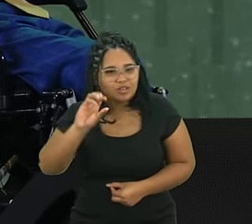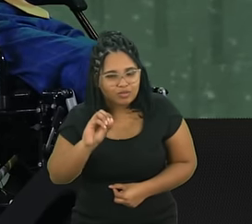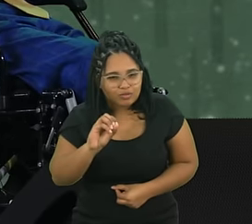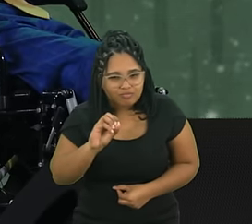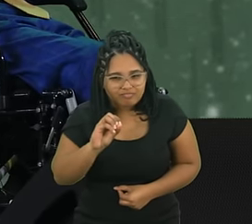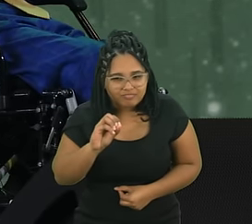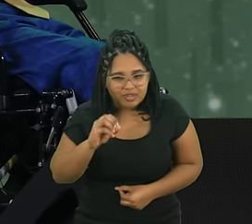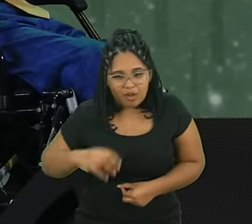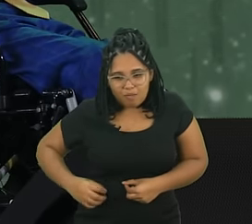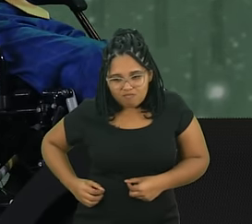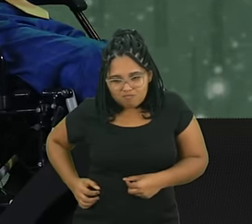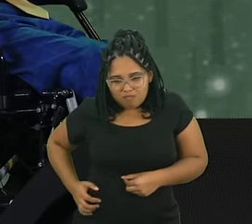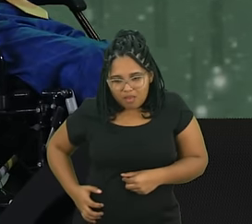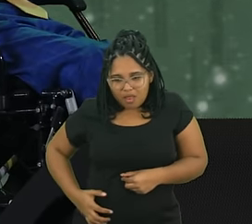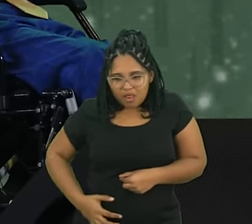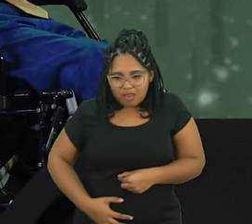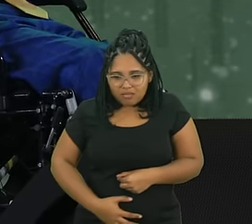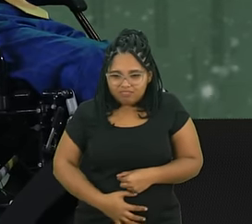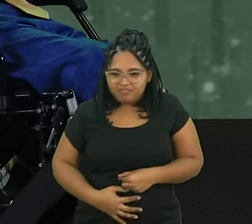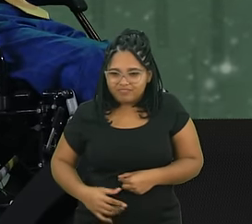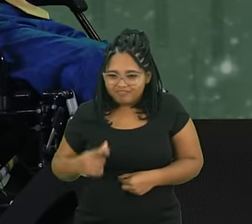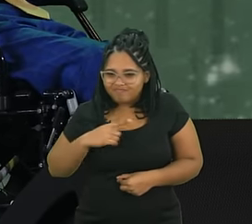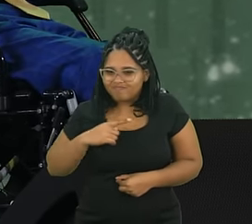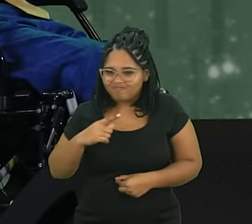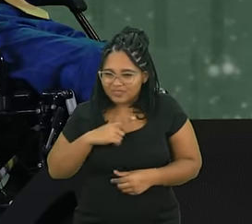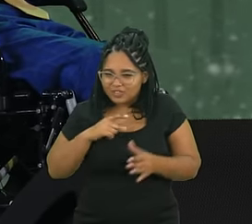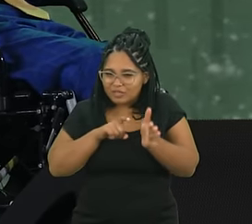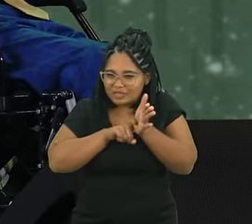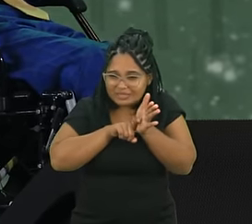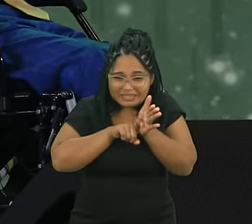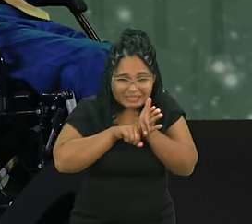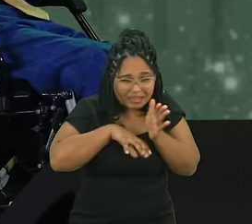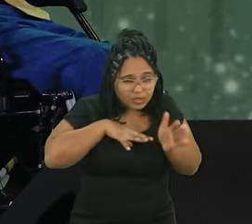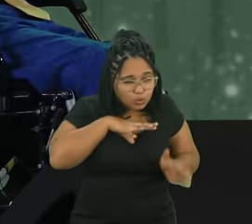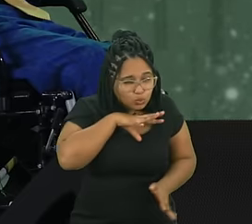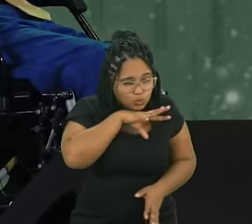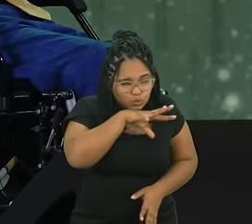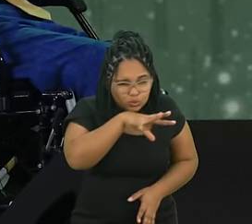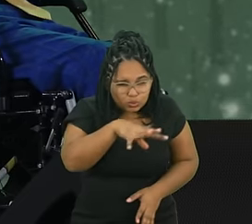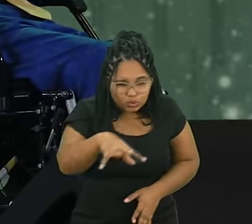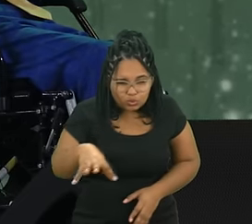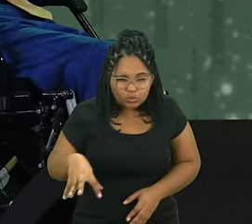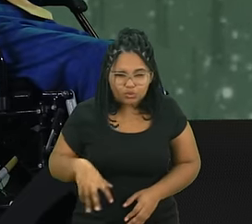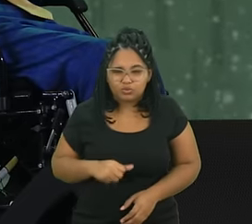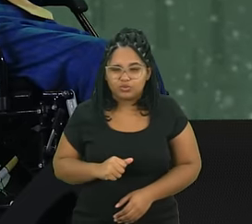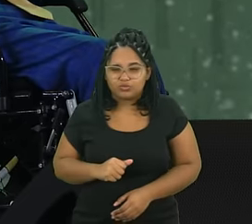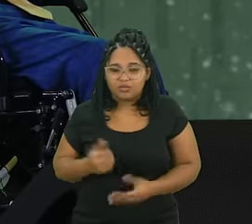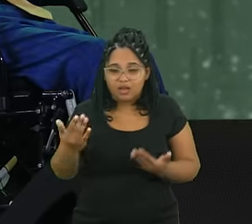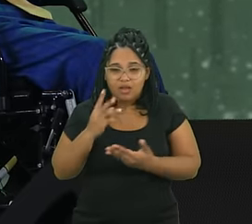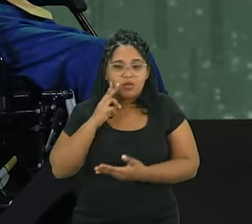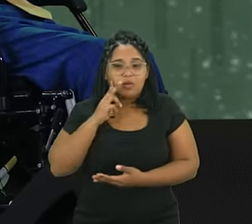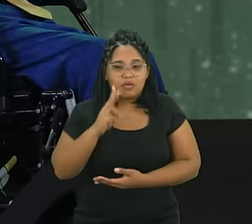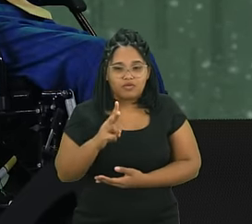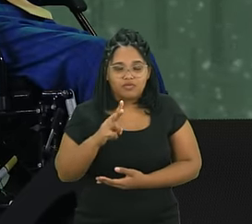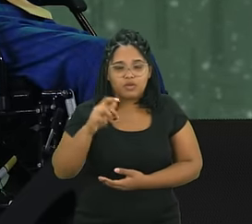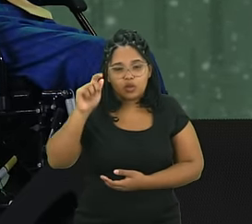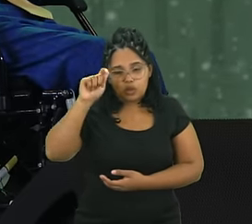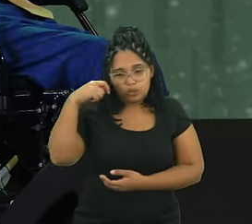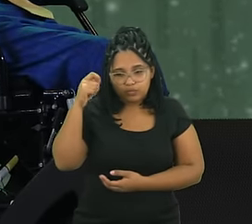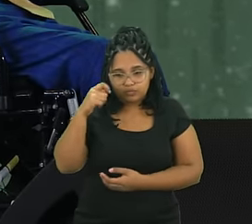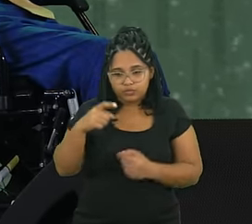cavidade e causou então uma infecção generalizada. E agora nós vamos ver um vídeo do médico